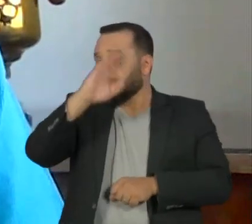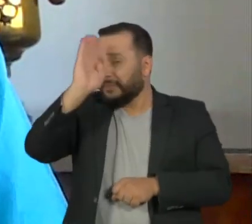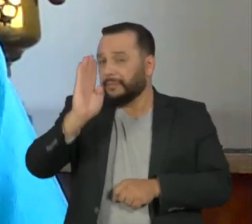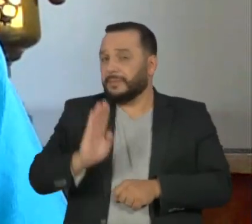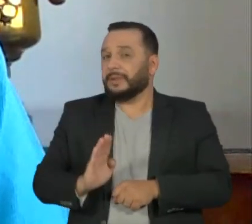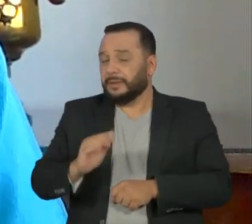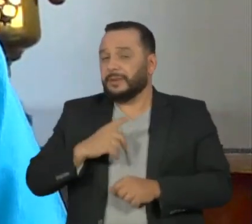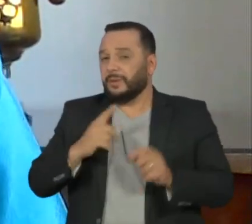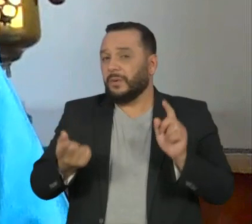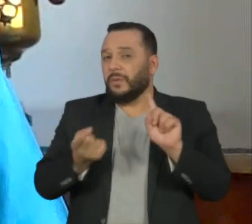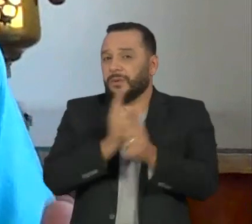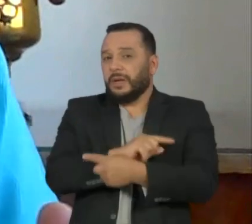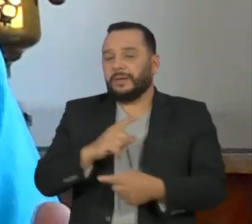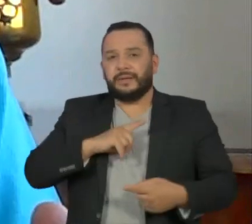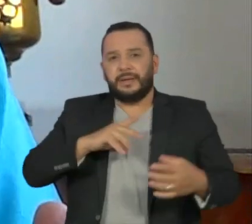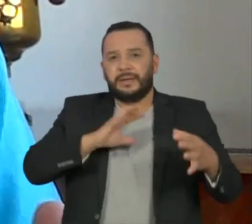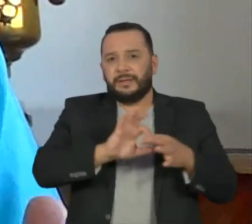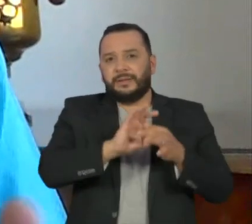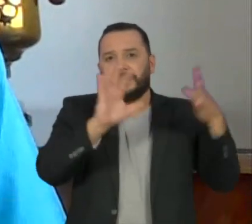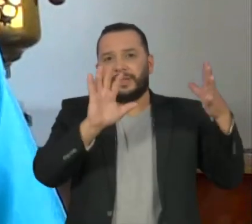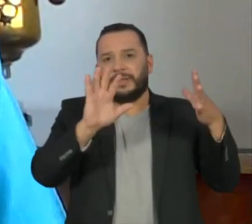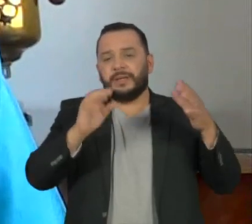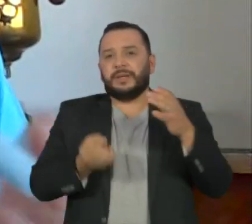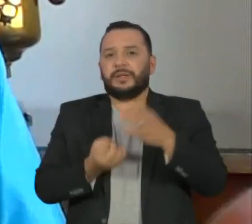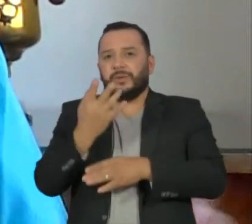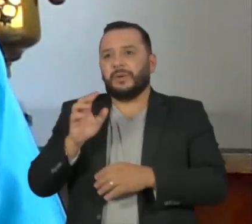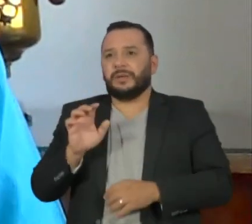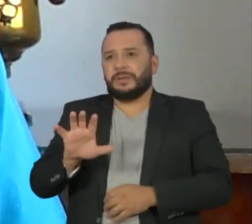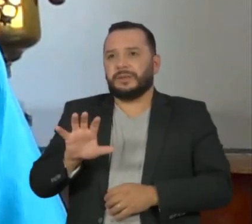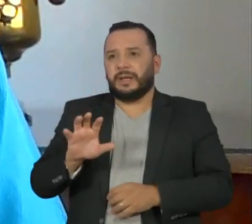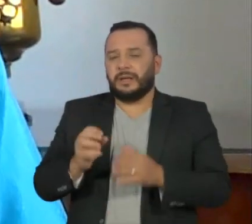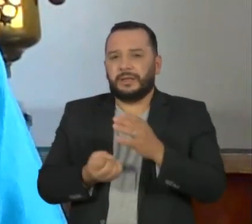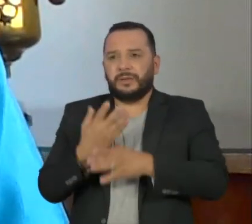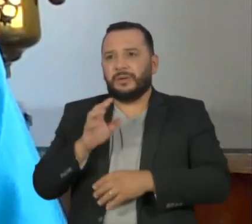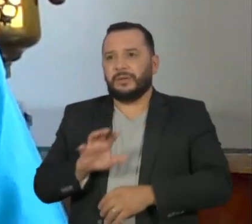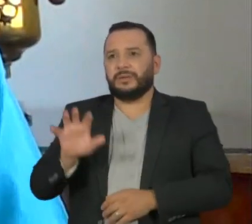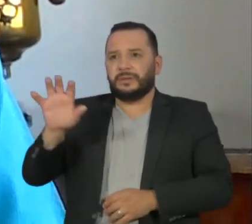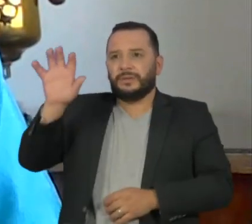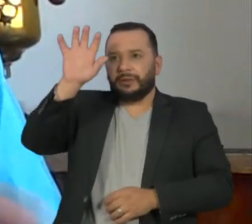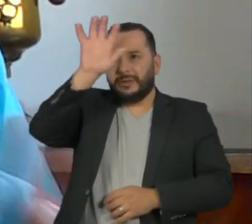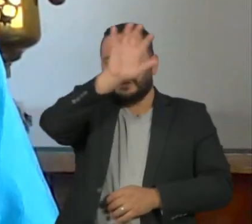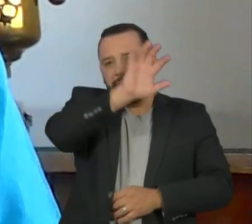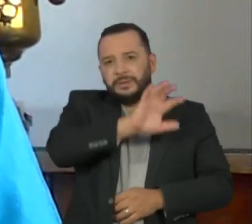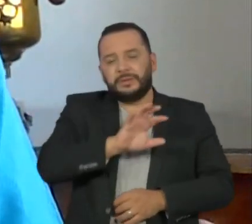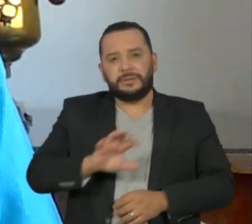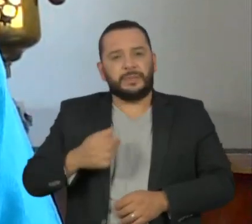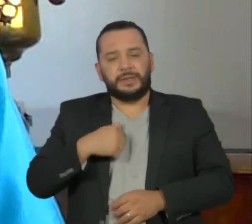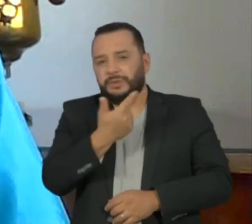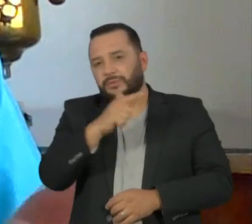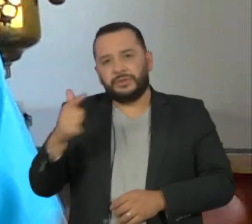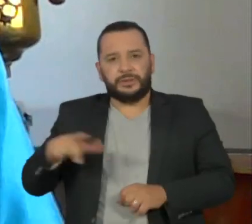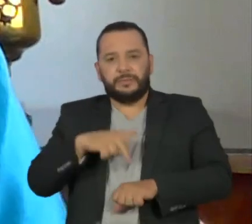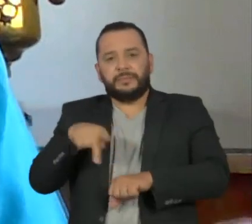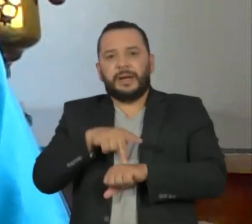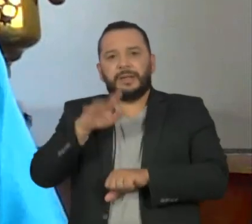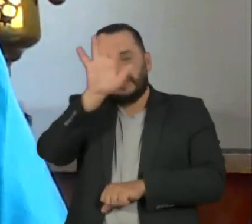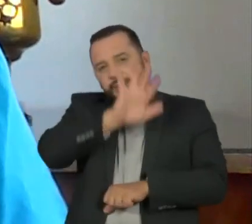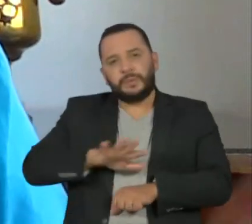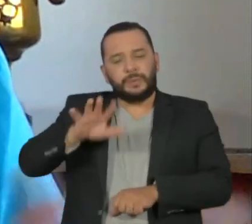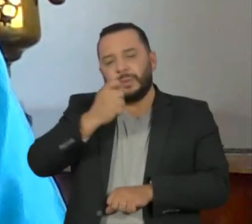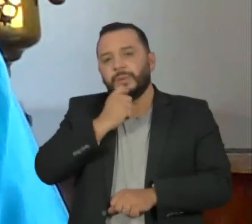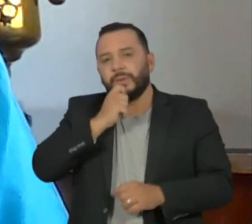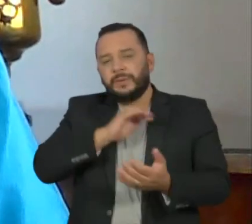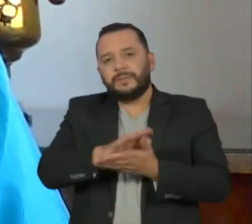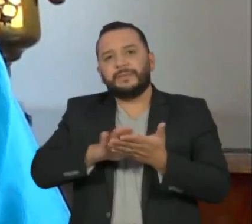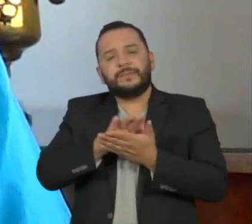Com a independência foi criado o Estado, sem que houvesse ainda de fato uma nação. Quem eram os